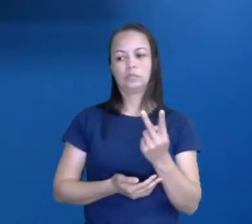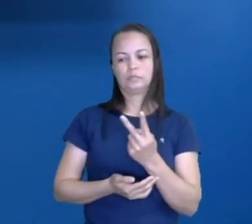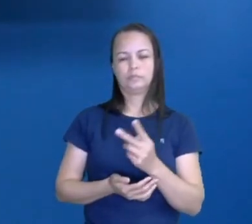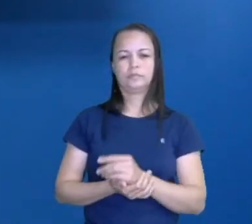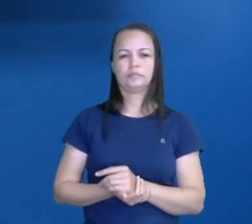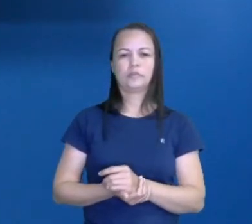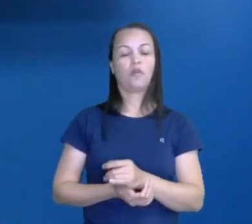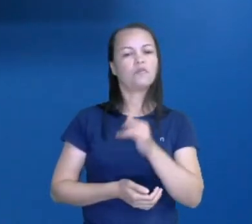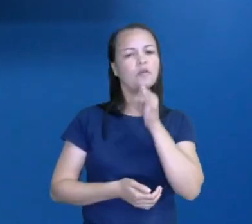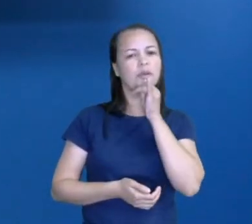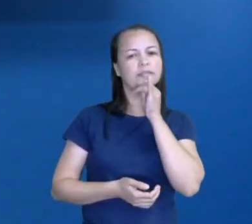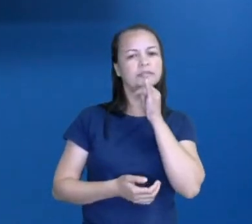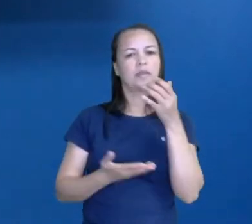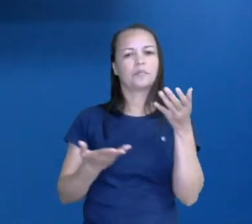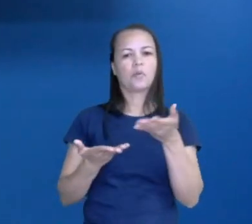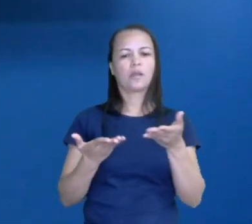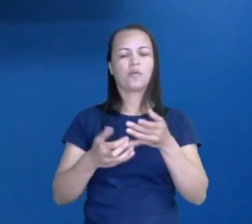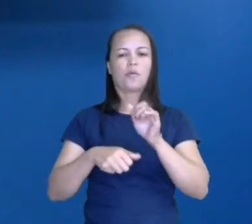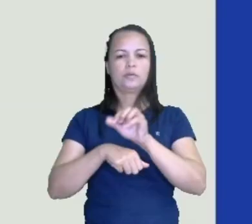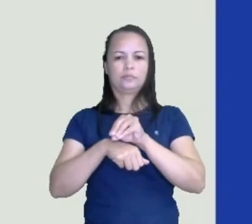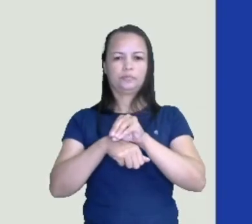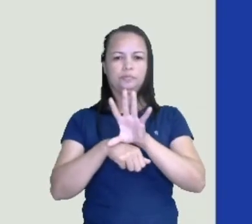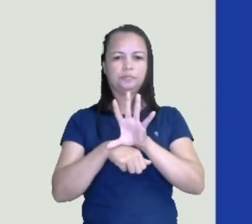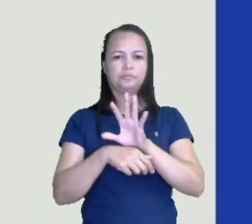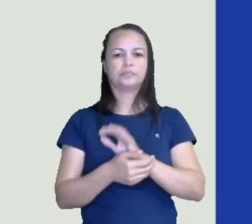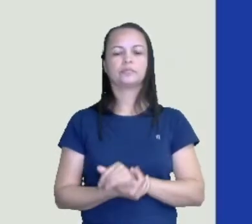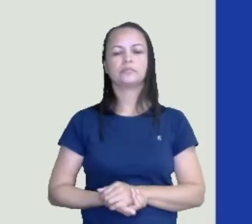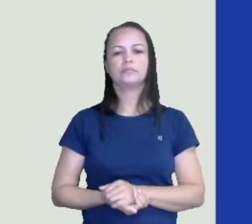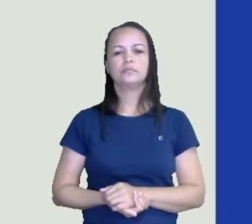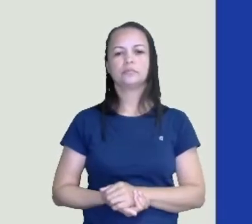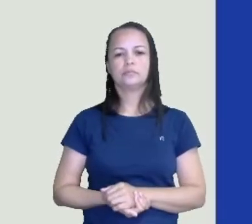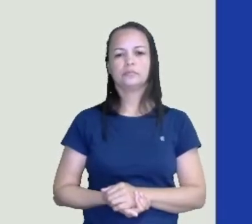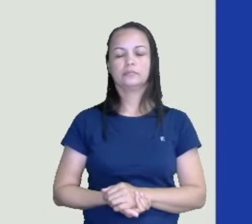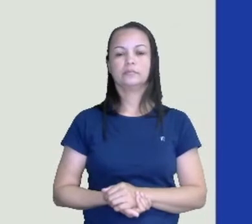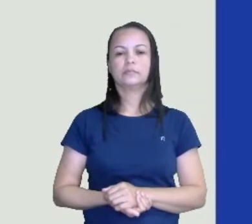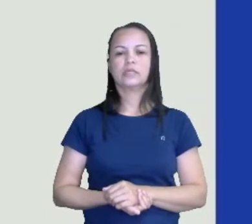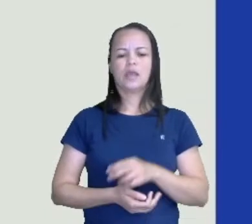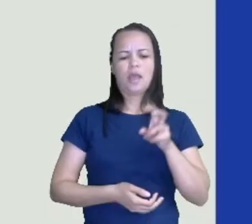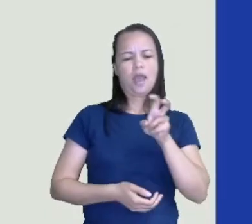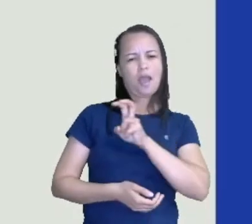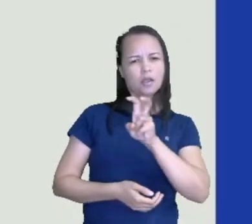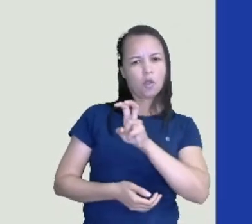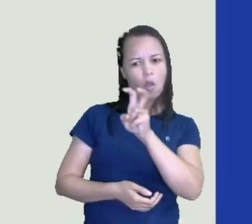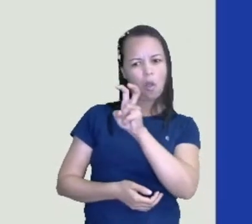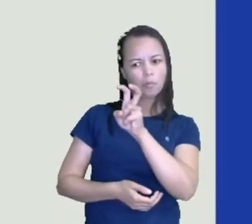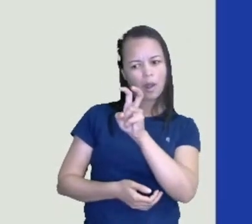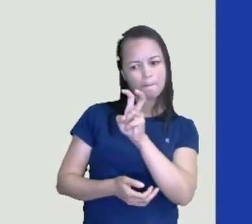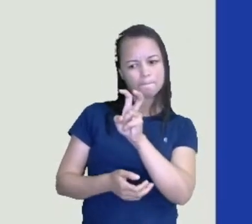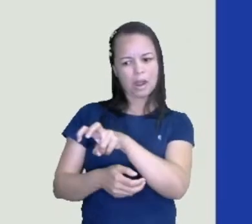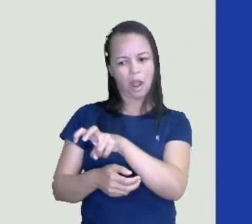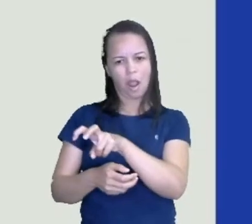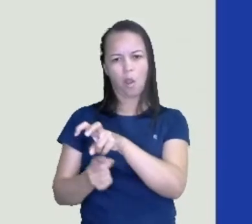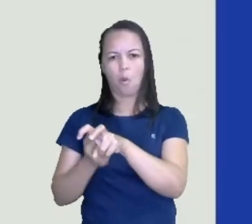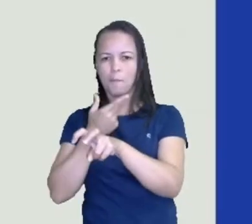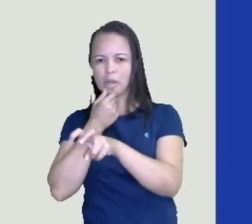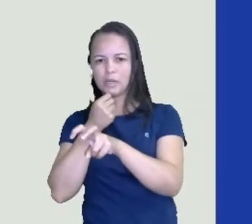no nosso slide. Vamos puxar o slide. A cobra picou o